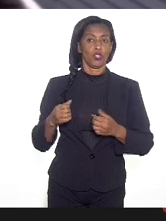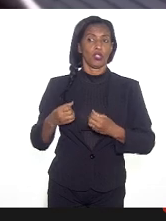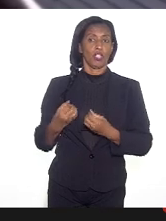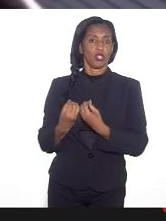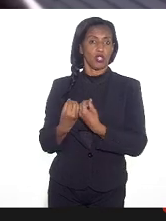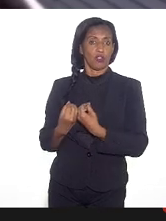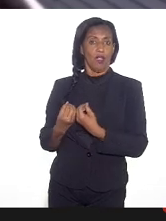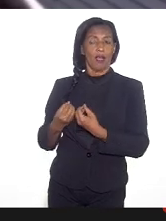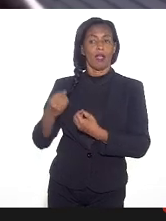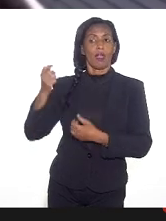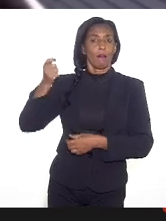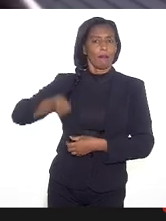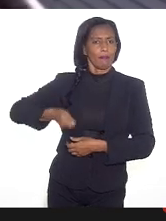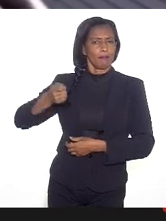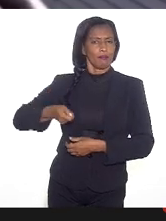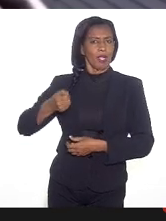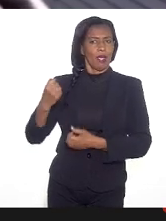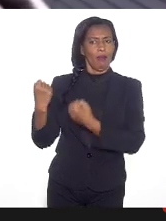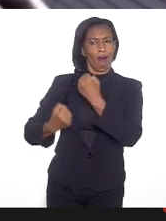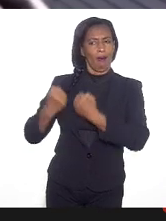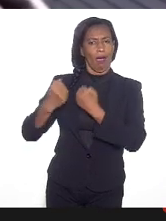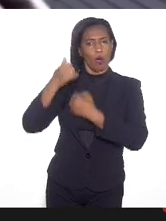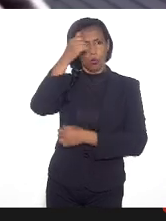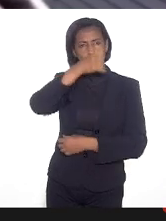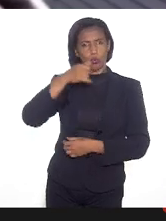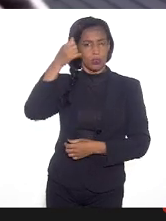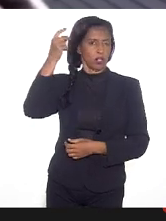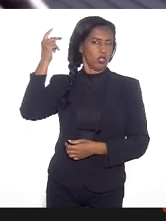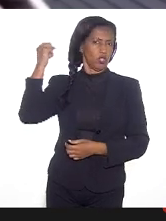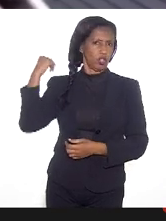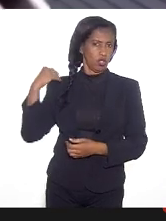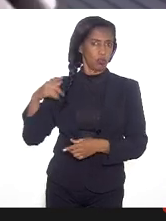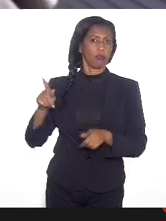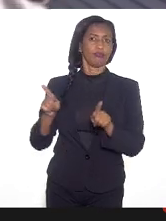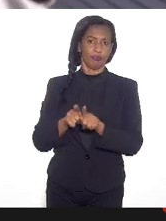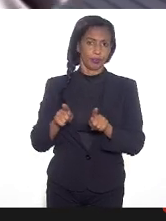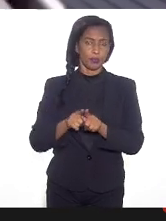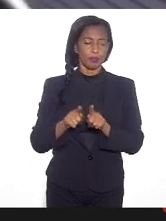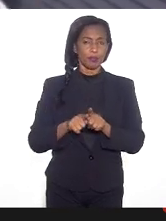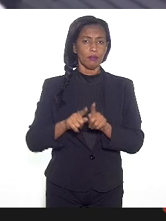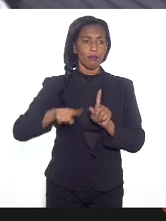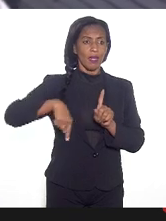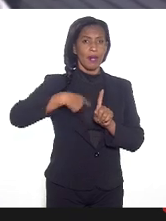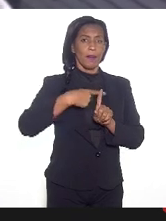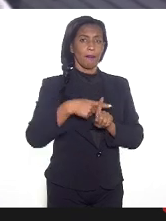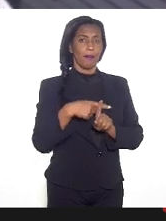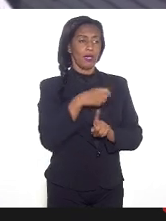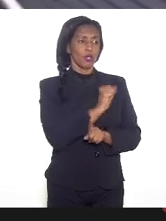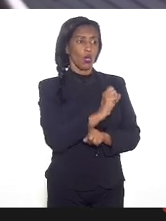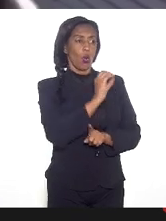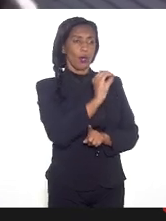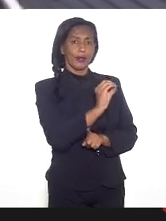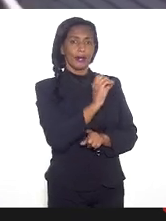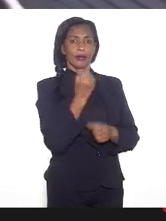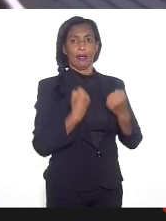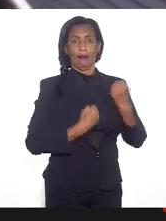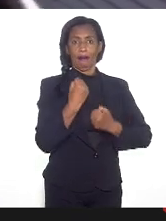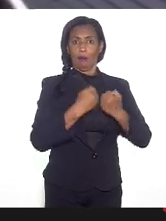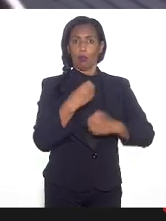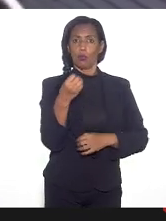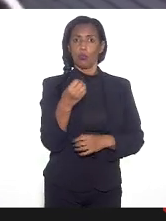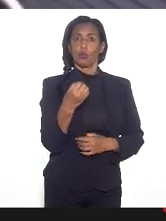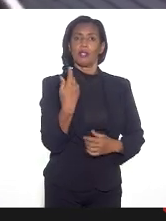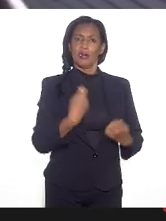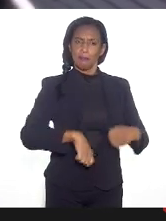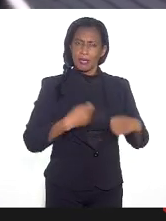Na semana passada nós recebemos um aporte de mais 80 viaturas operacionais. Essas viaturas